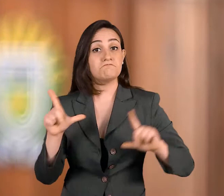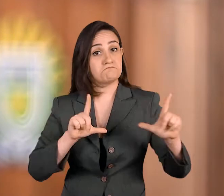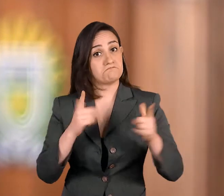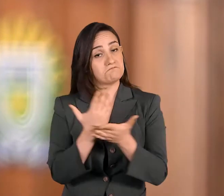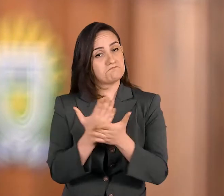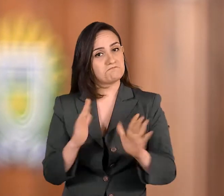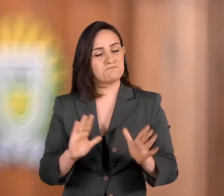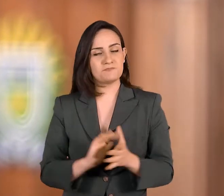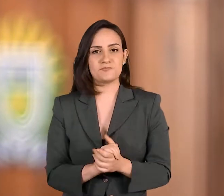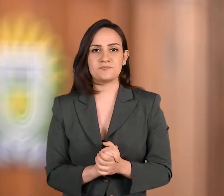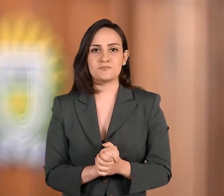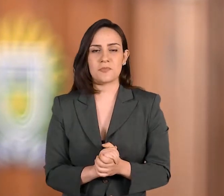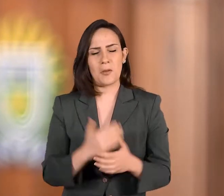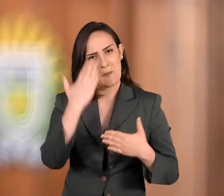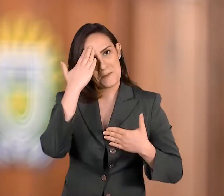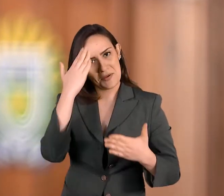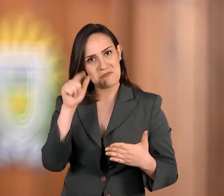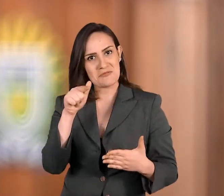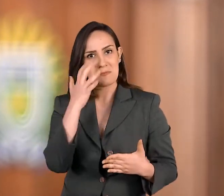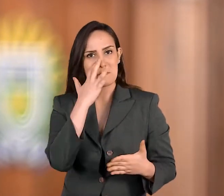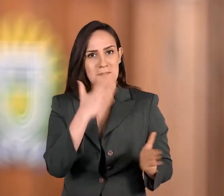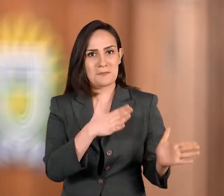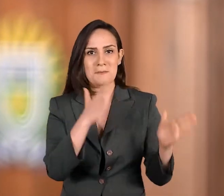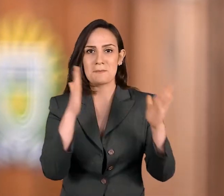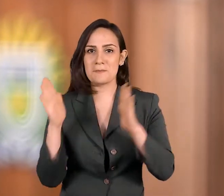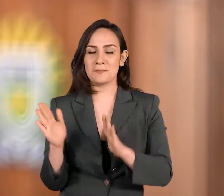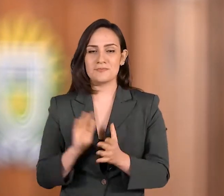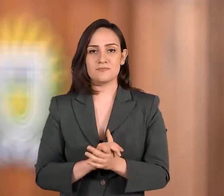O programa TV Aberta fica por aqui.